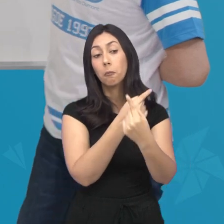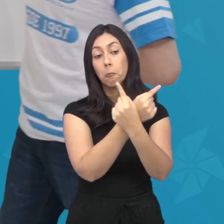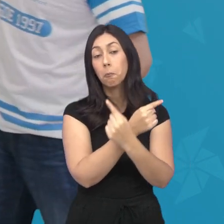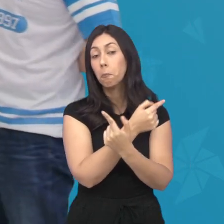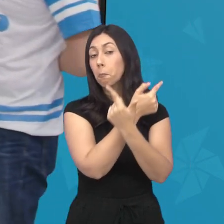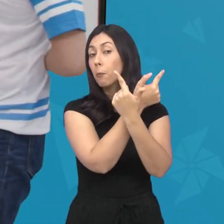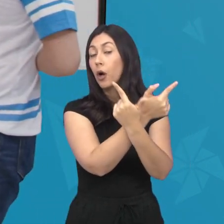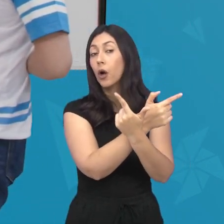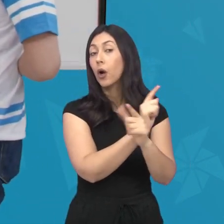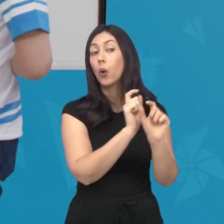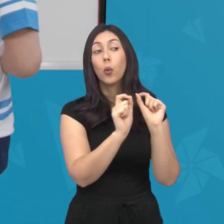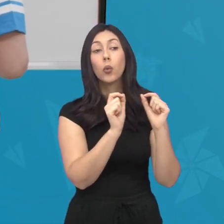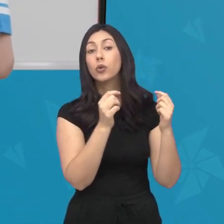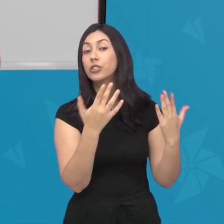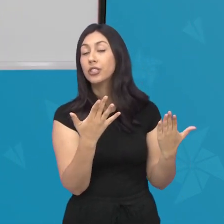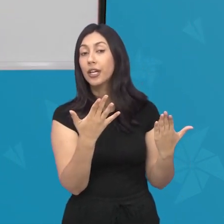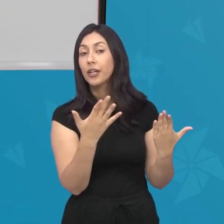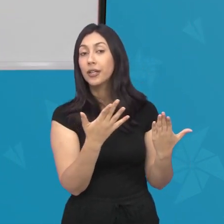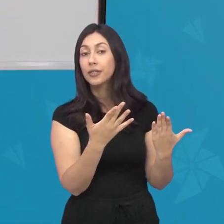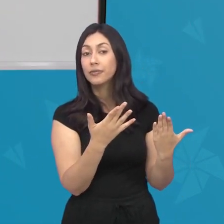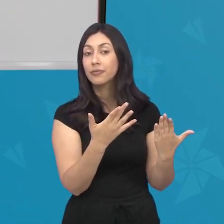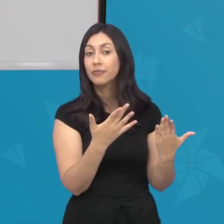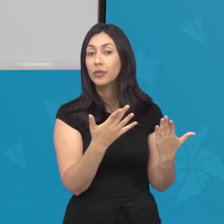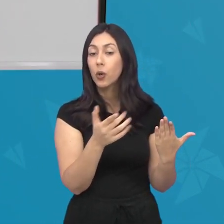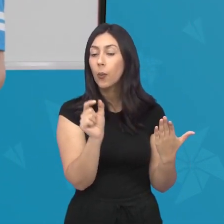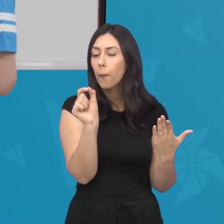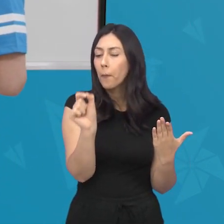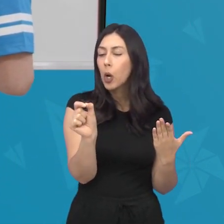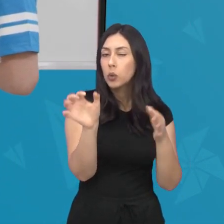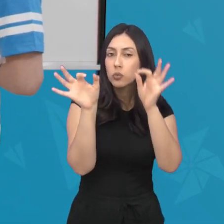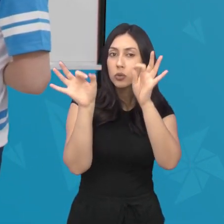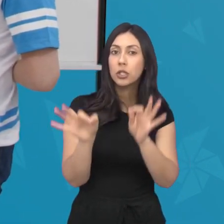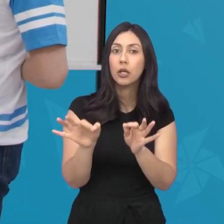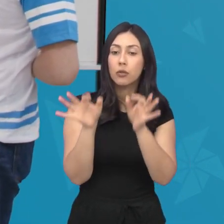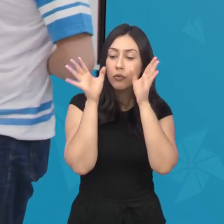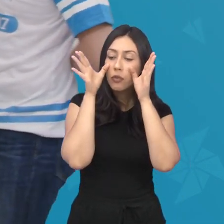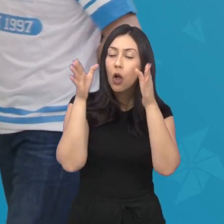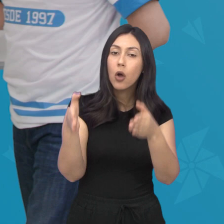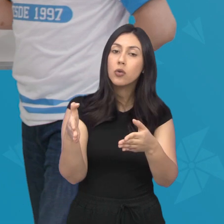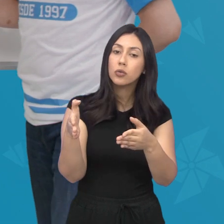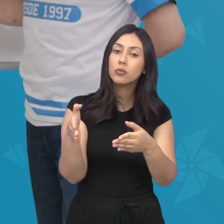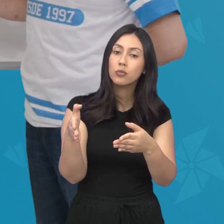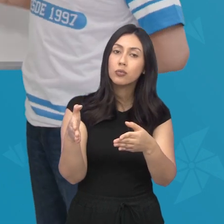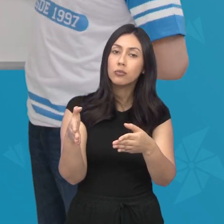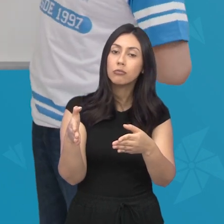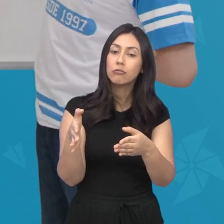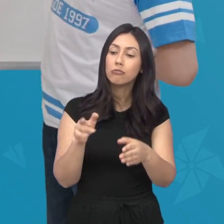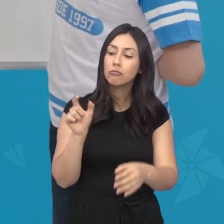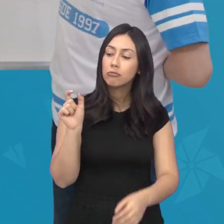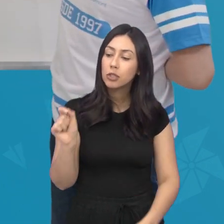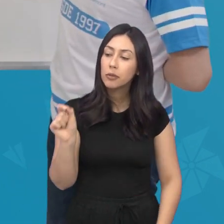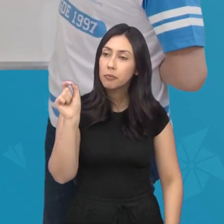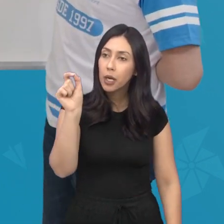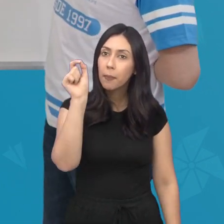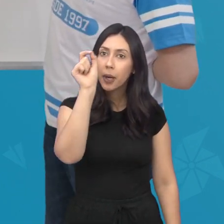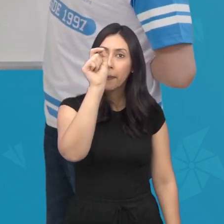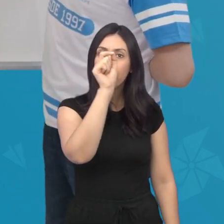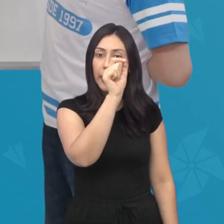segundo grau nada mais é do que a expressão da função para um ponto específico, né? Que é o